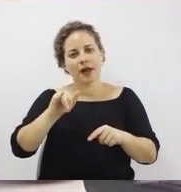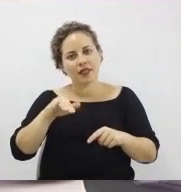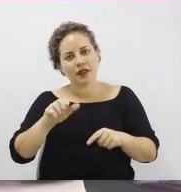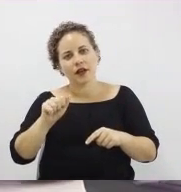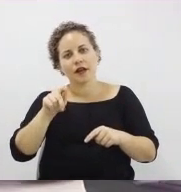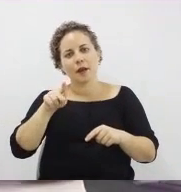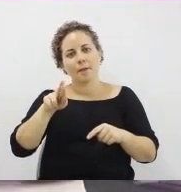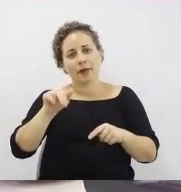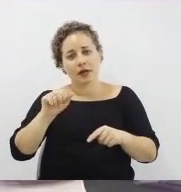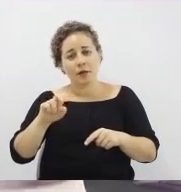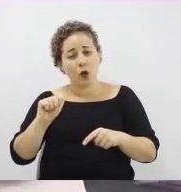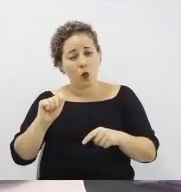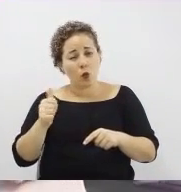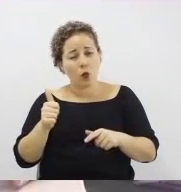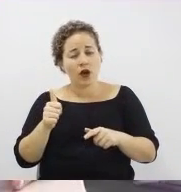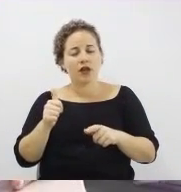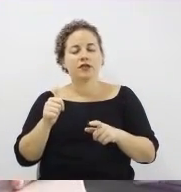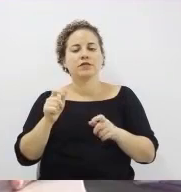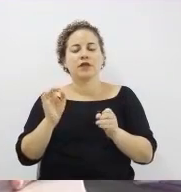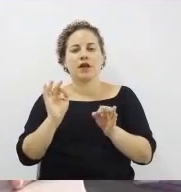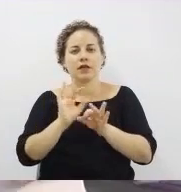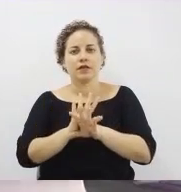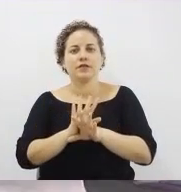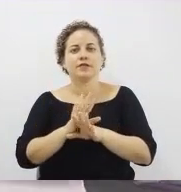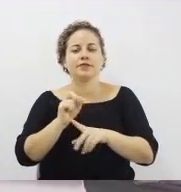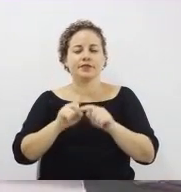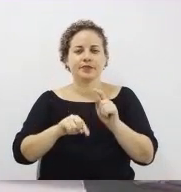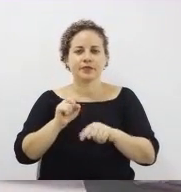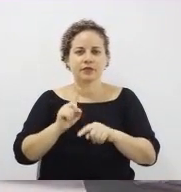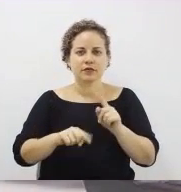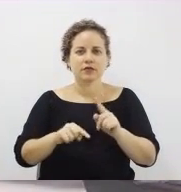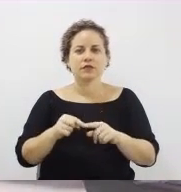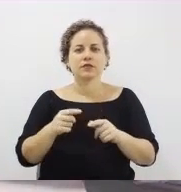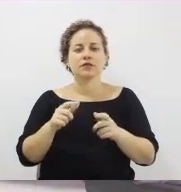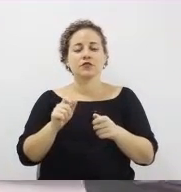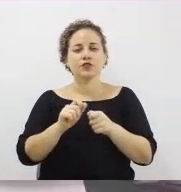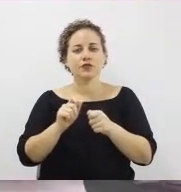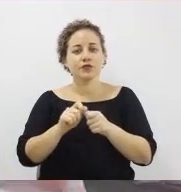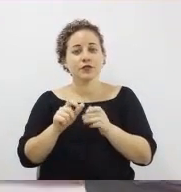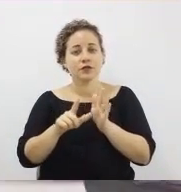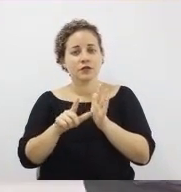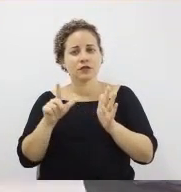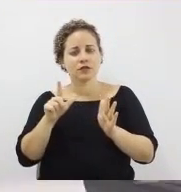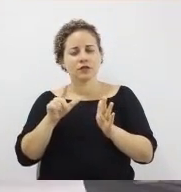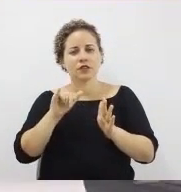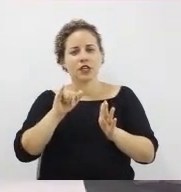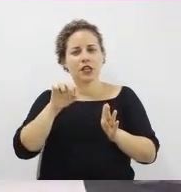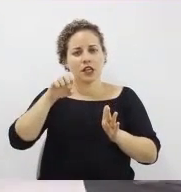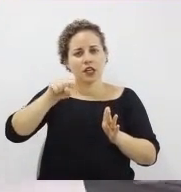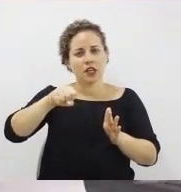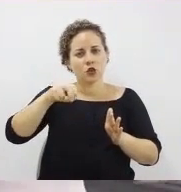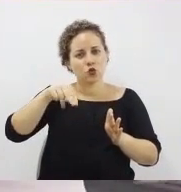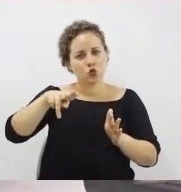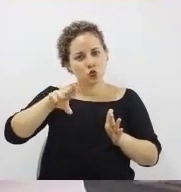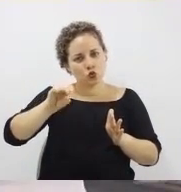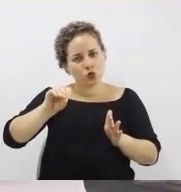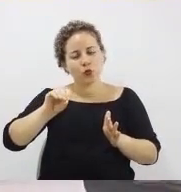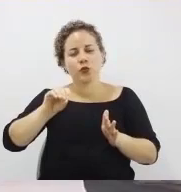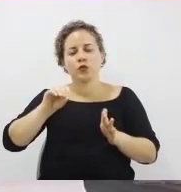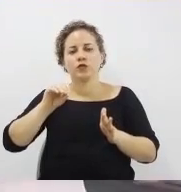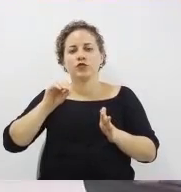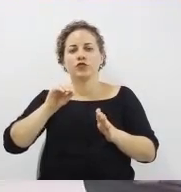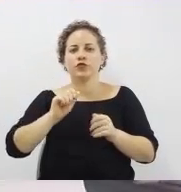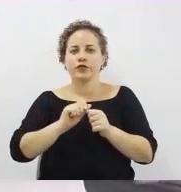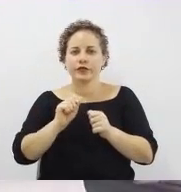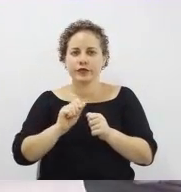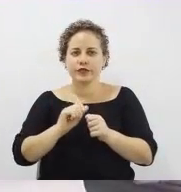materiais semi-acabados, que são aqueles materiais que já foram beneficiados, ou seja, os insumos já foram transformados, mas